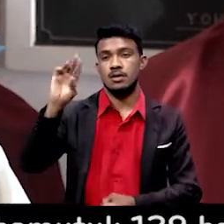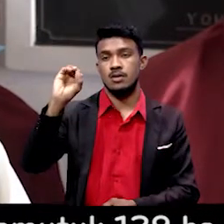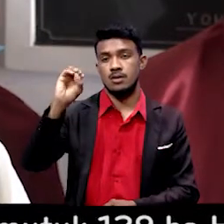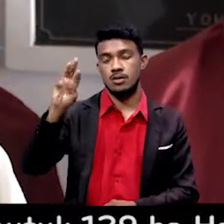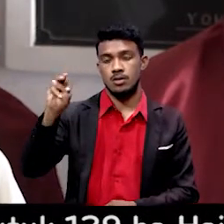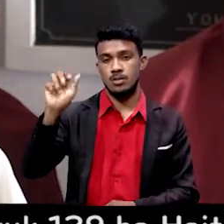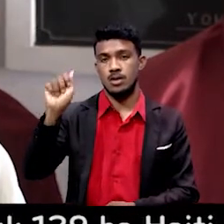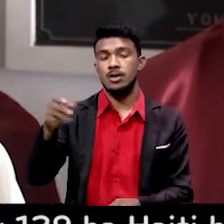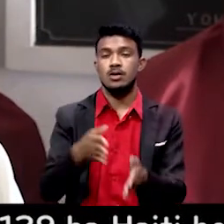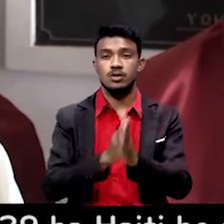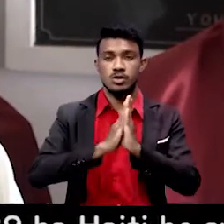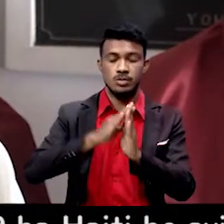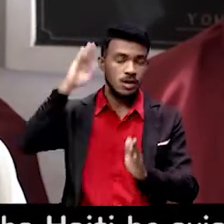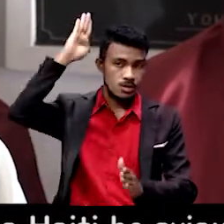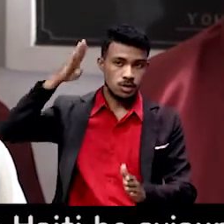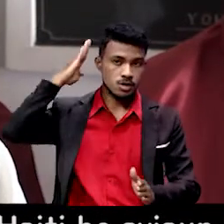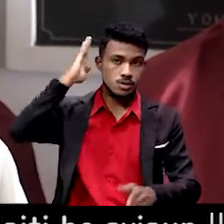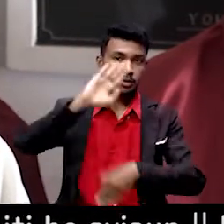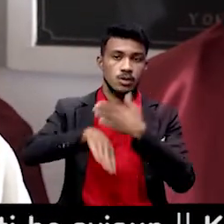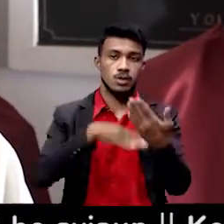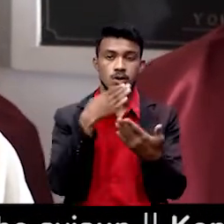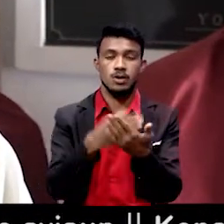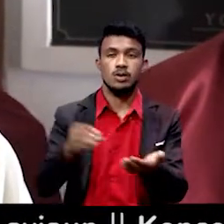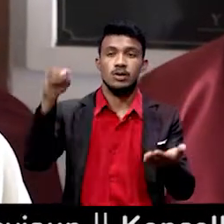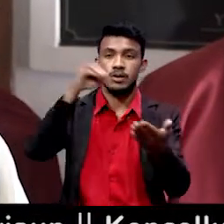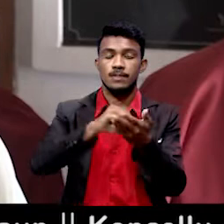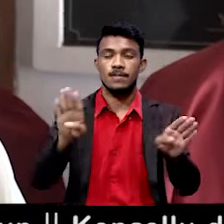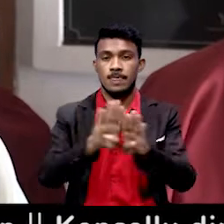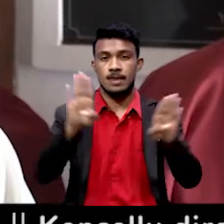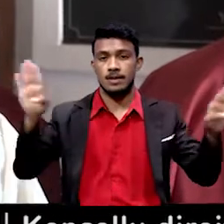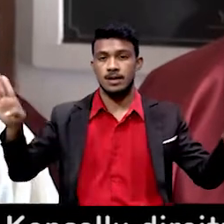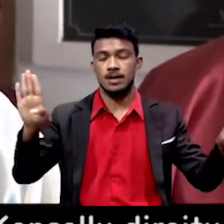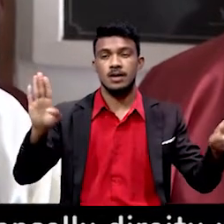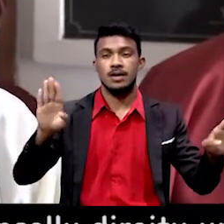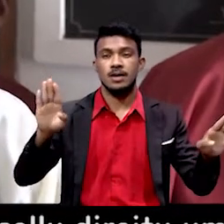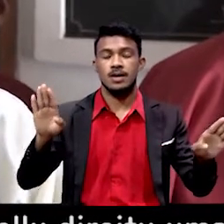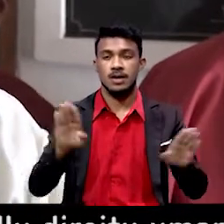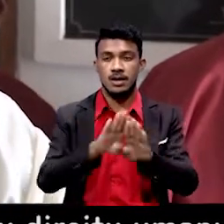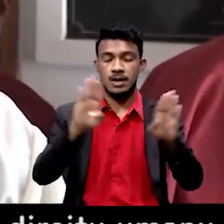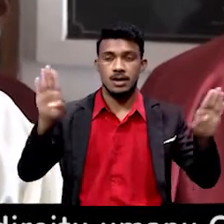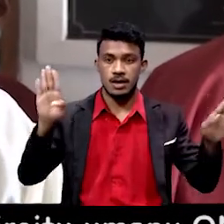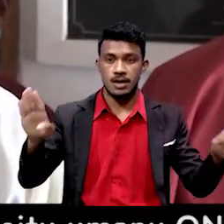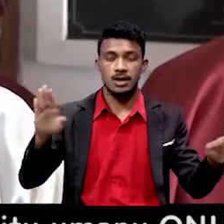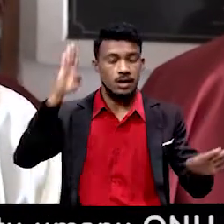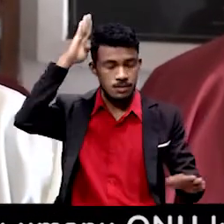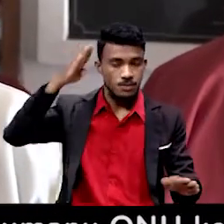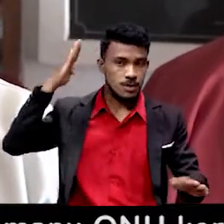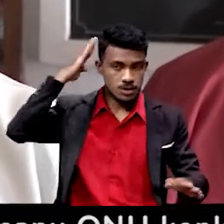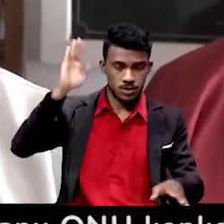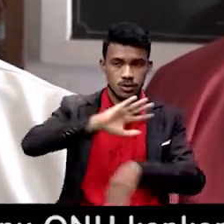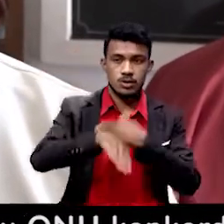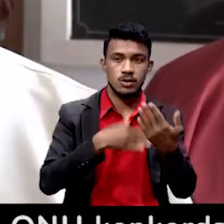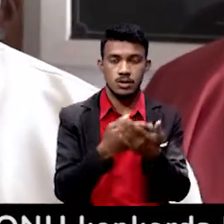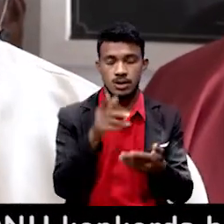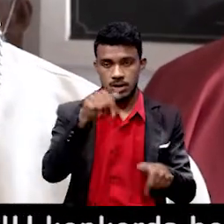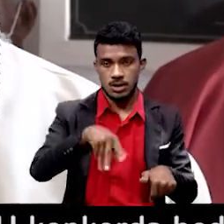ohines oficialmente lança aquela abertura da sínodo e a diocese toma que a montanha e de linha e tal de linha me que